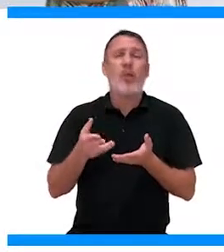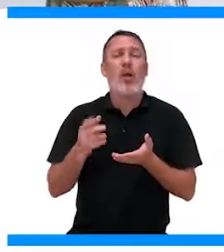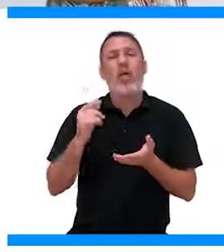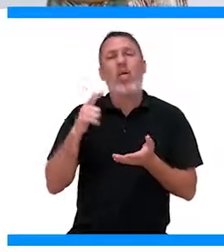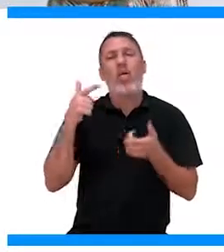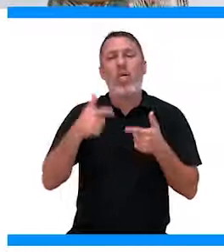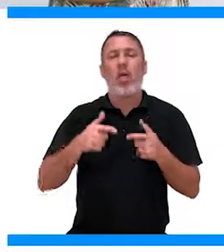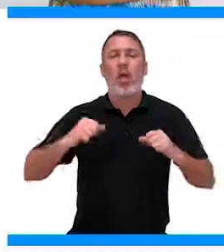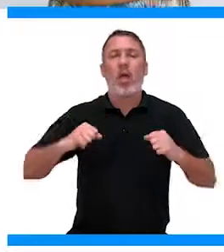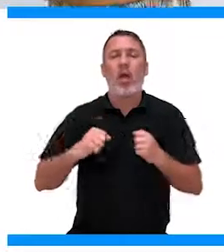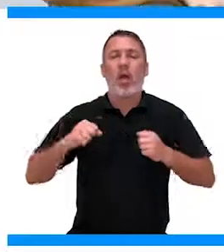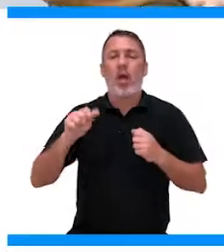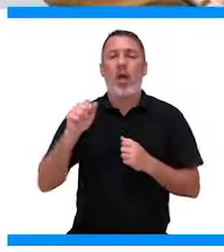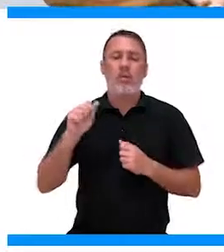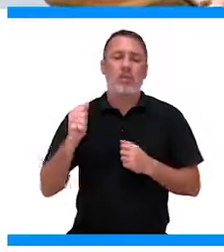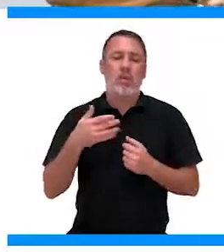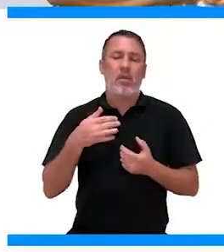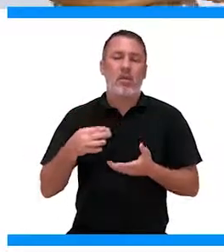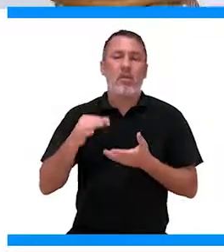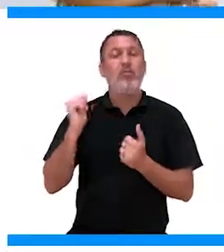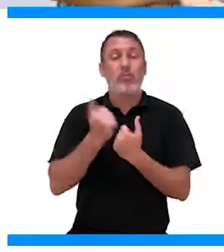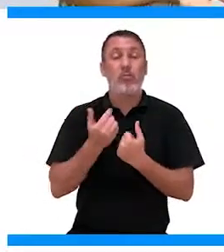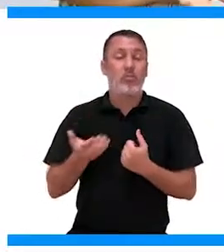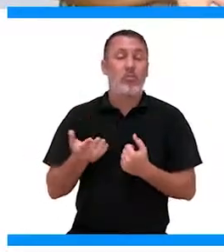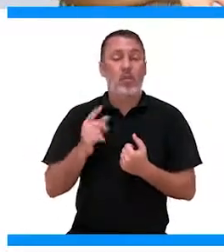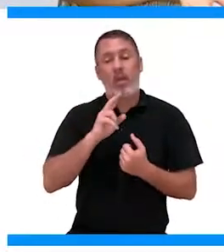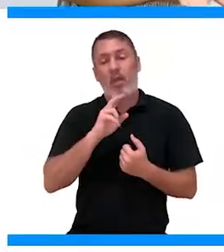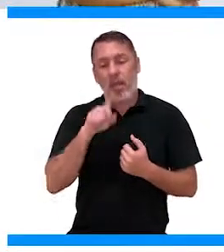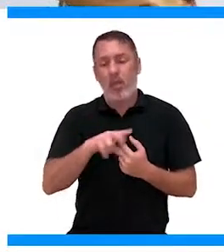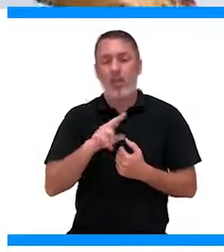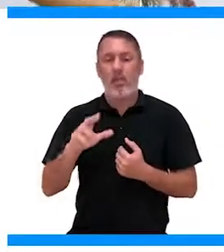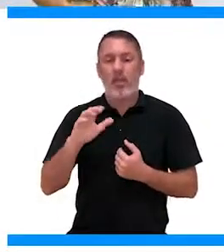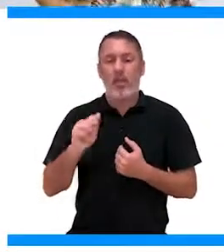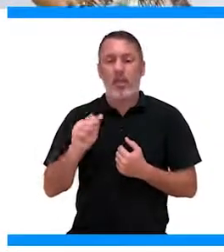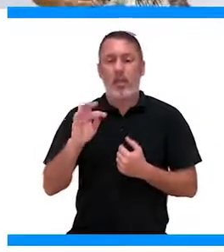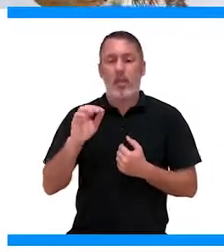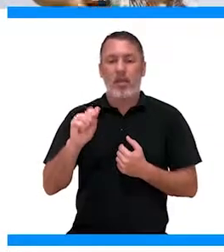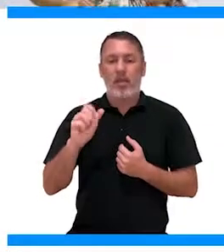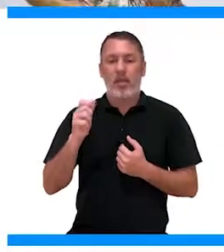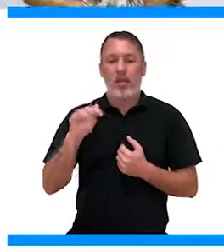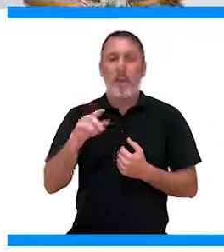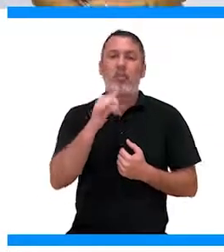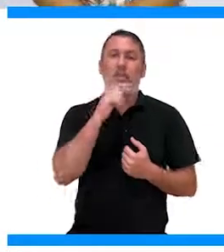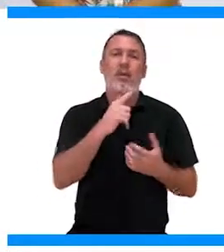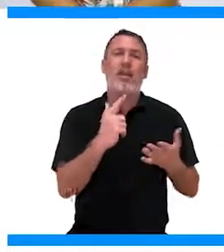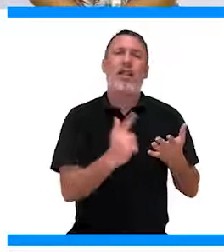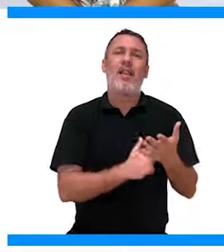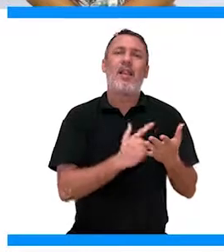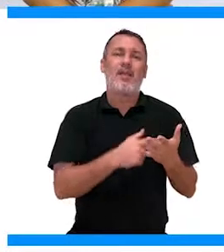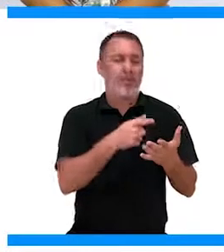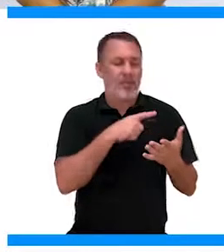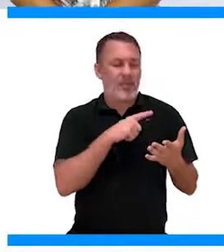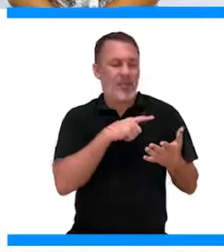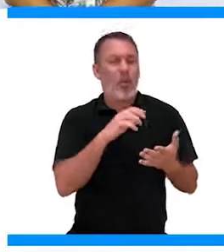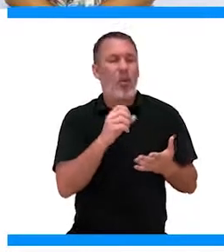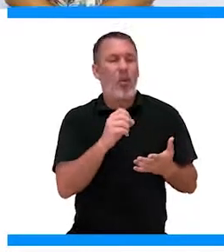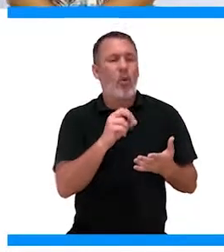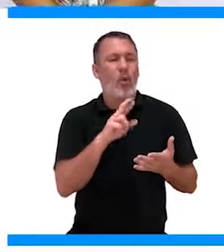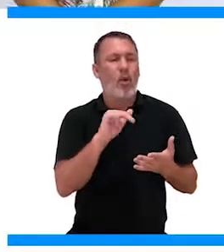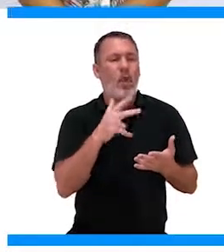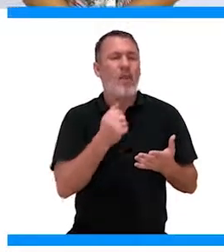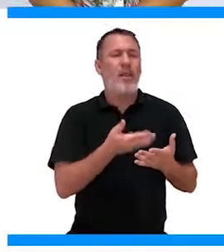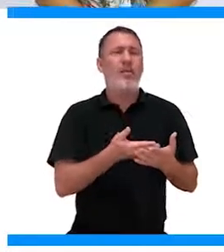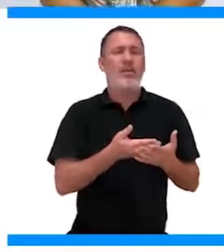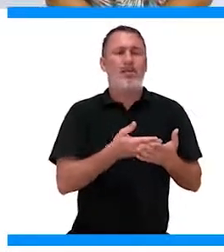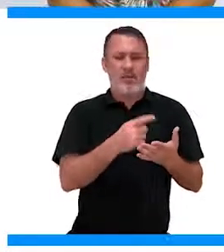usa um para substituir. E essa substituição se chama catacrese. Orelha do livro, né?